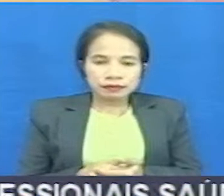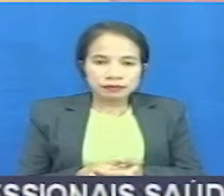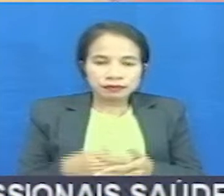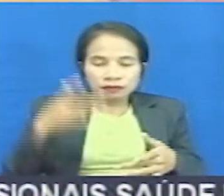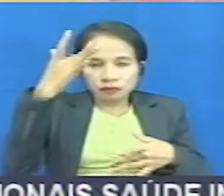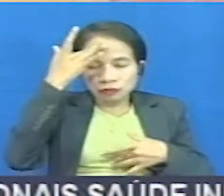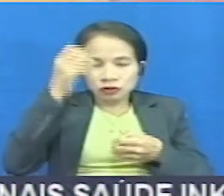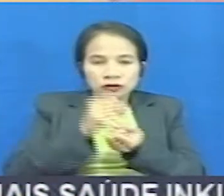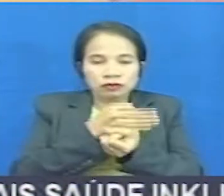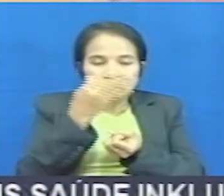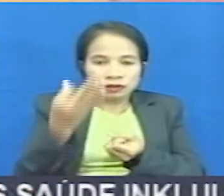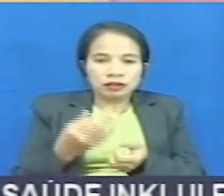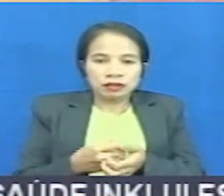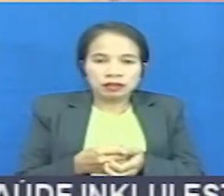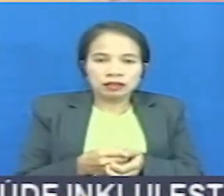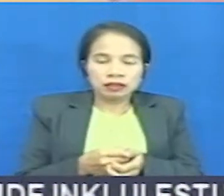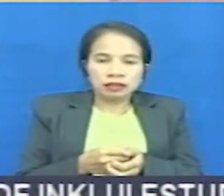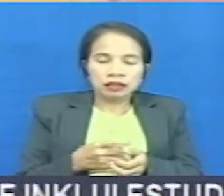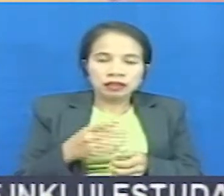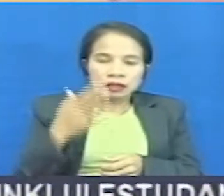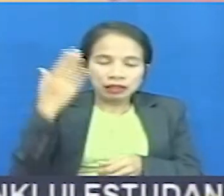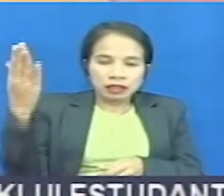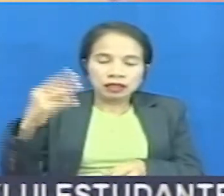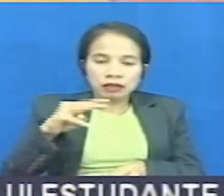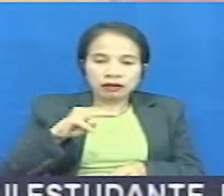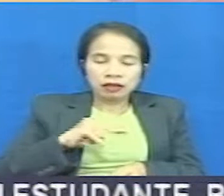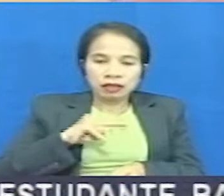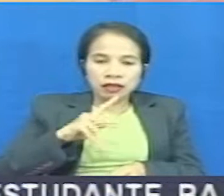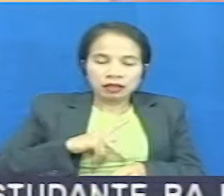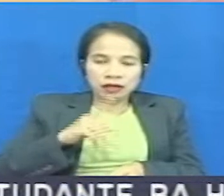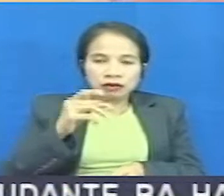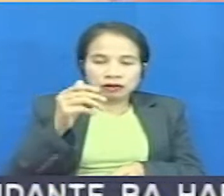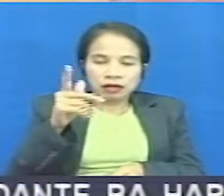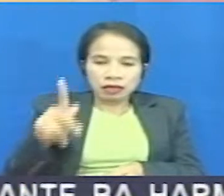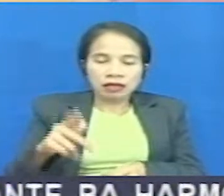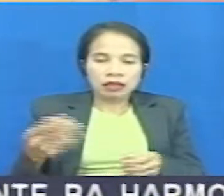Caso positivo COVID-19 ia Clau Halek aumenta ona banaing hitu.